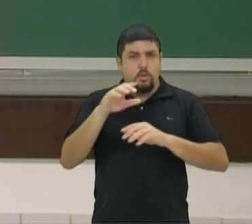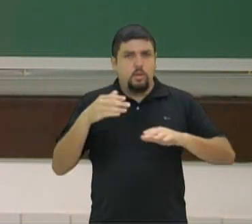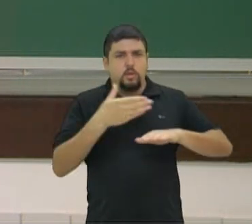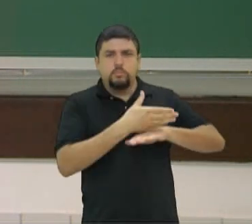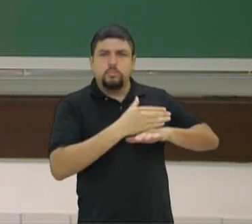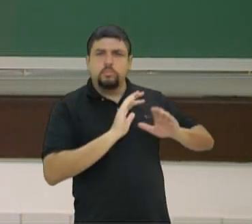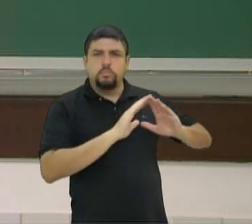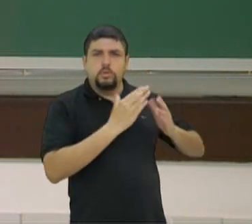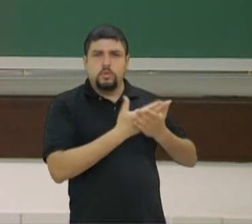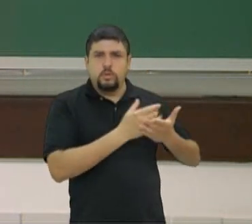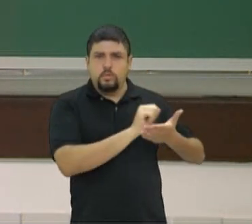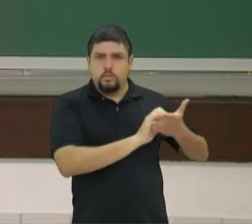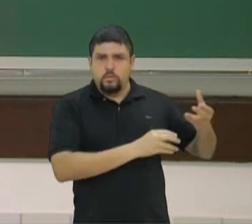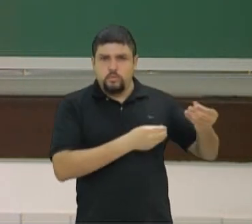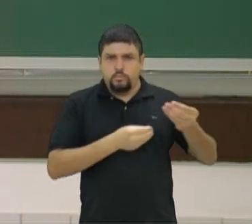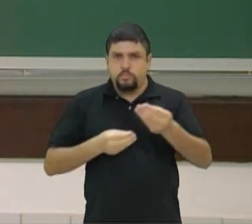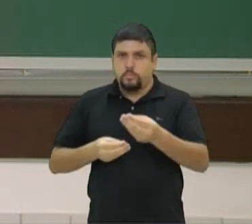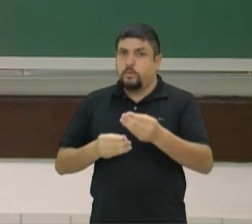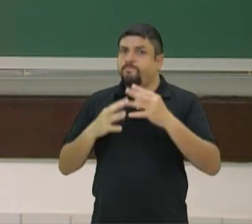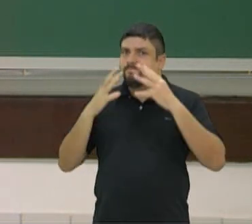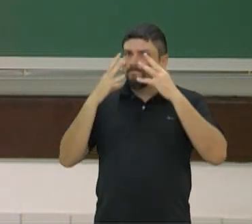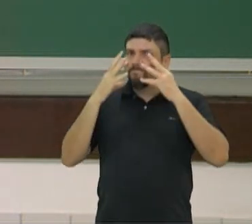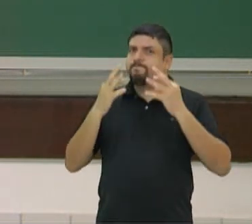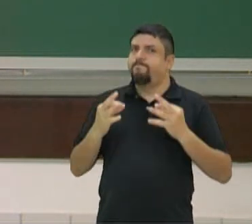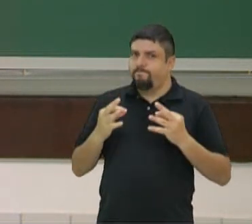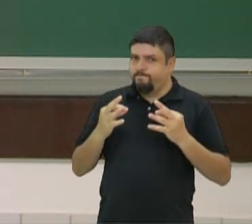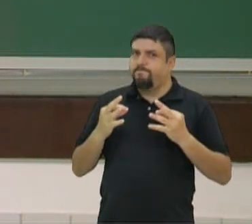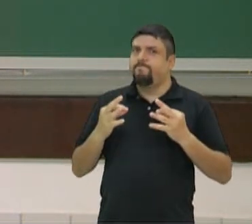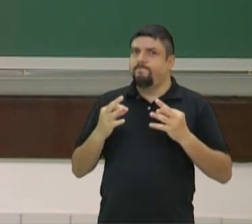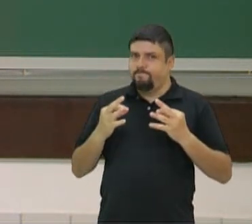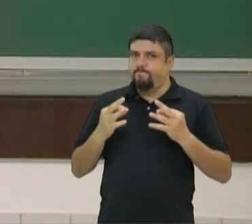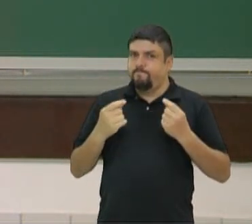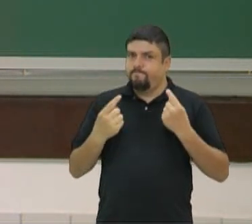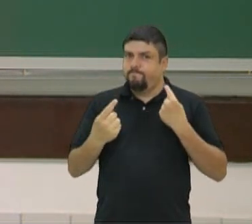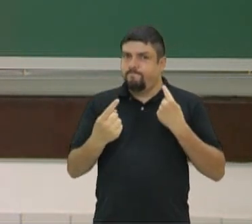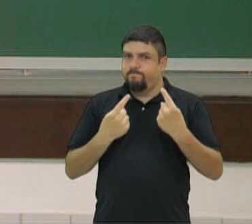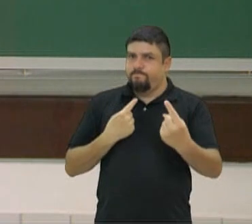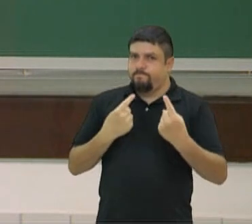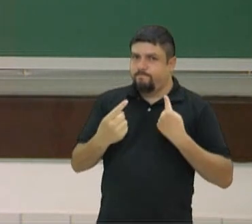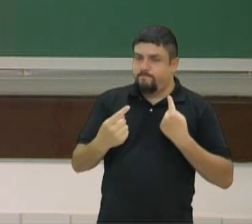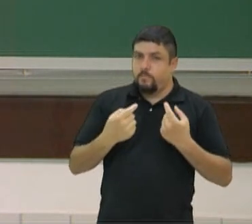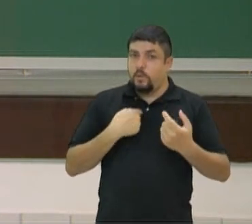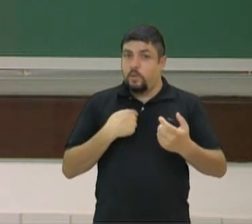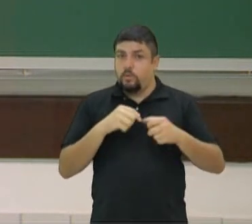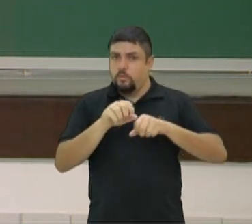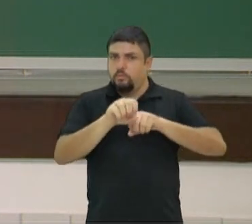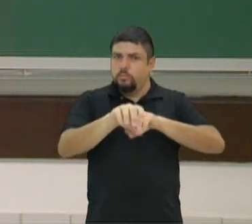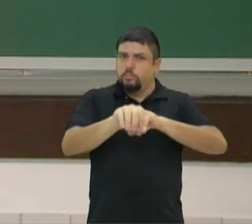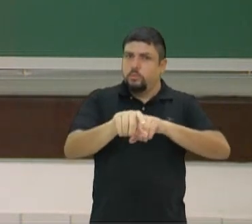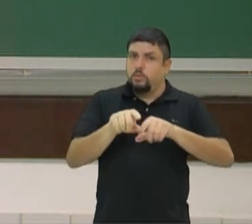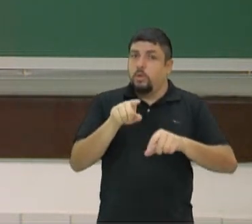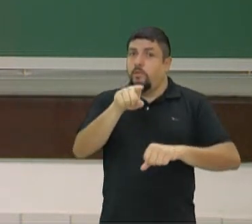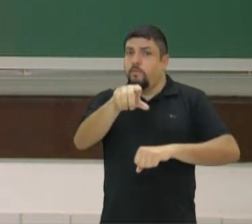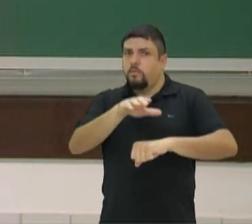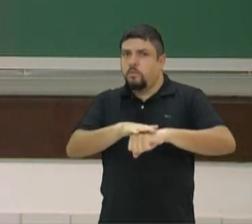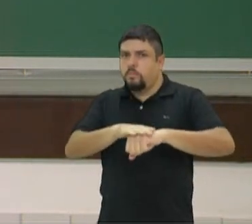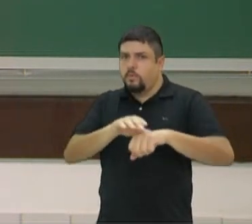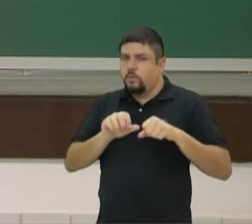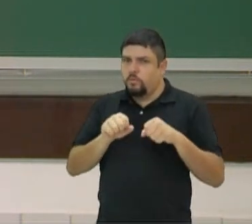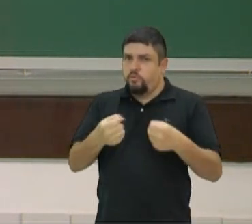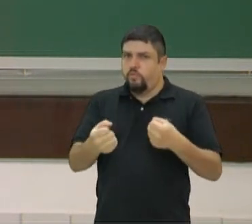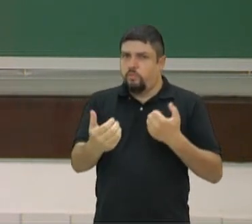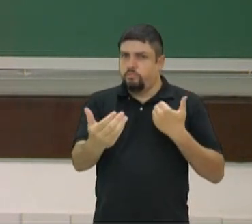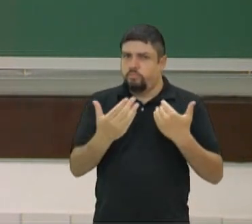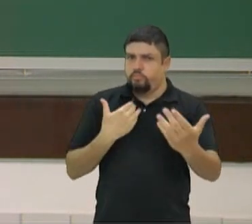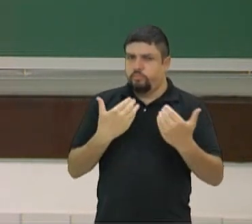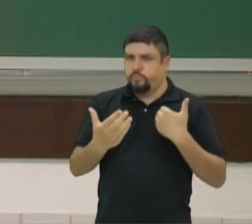recolher suas atividades? Presta atenção, é uma via de mão dupla. Eu faço minha parte aqui, você tem que fazer a sua aí. Não vamos